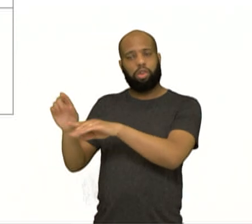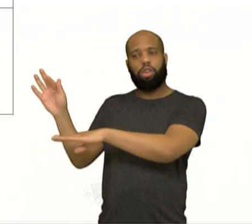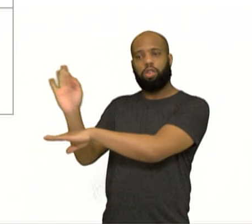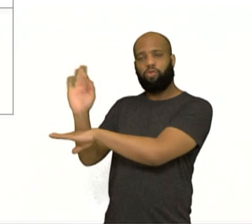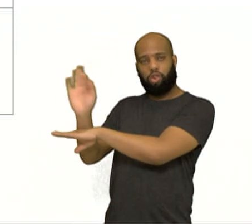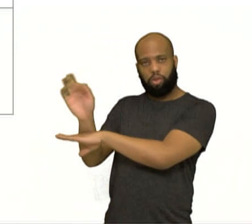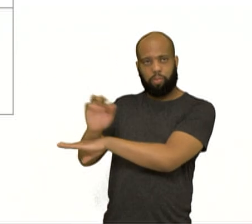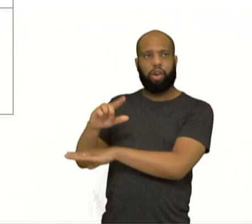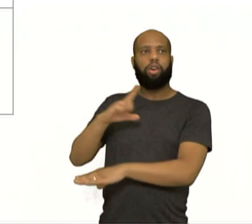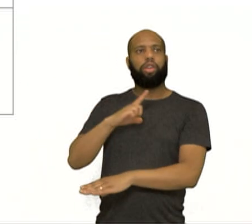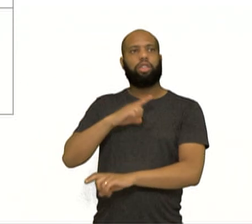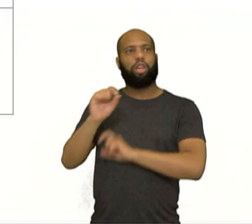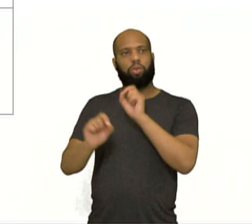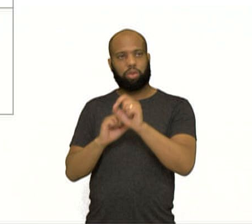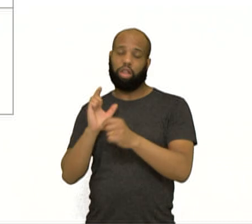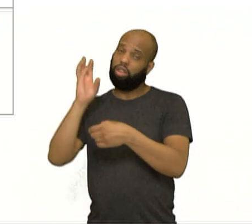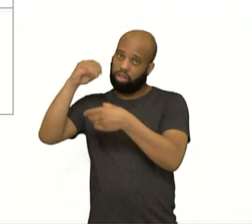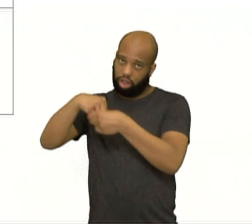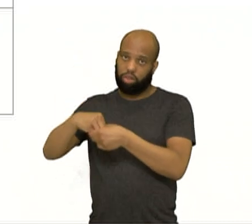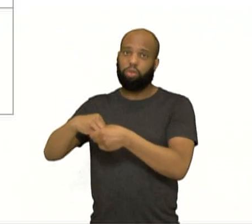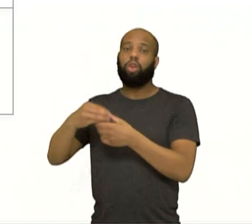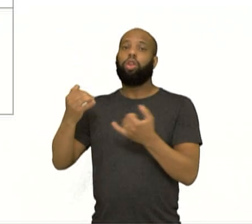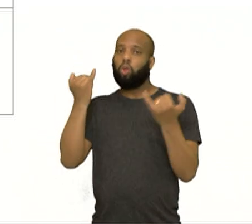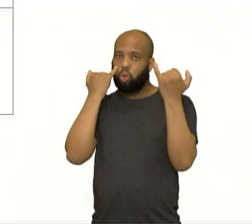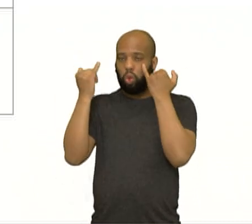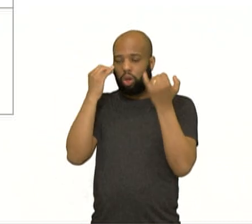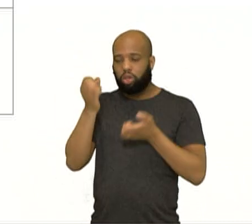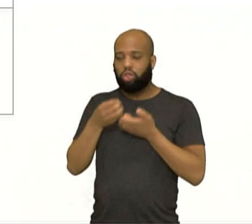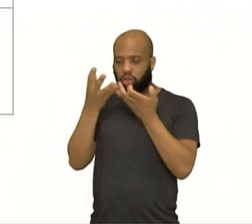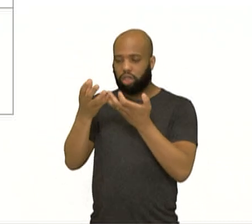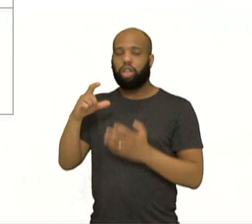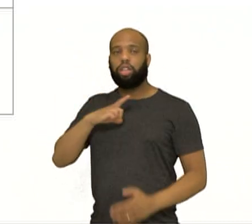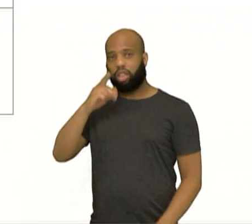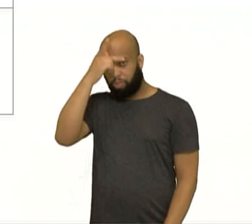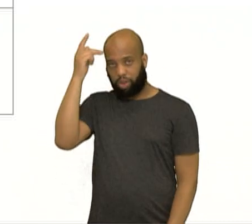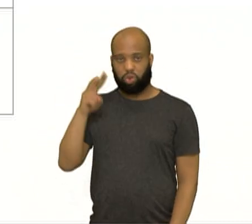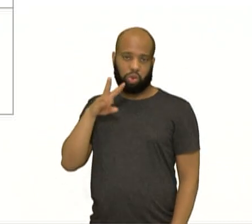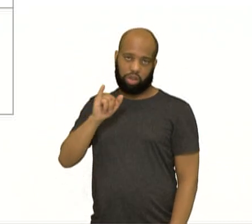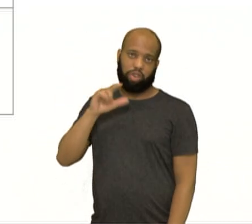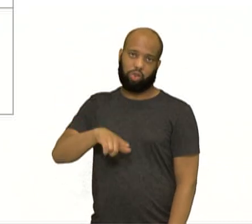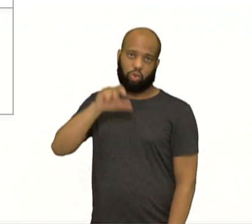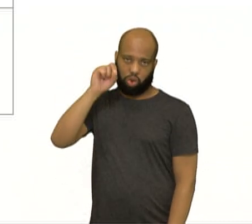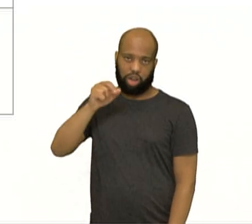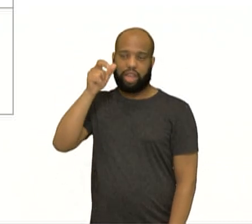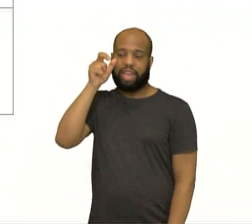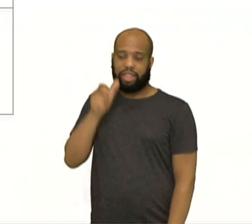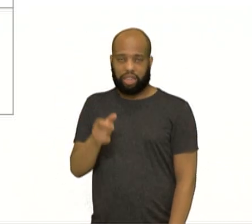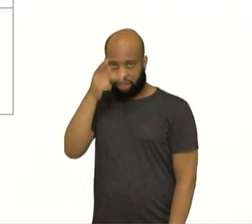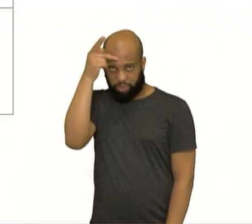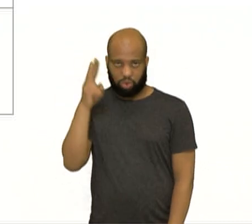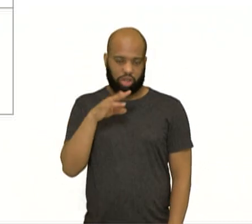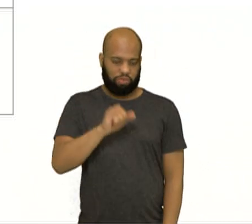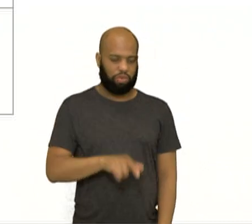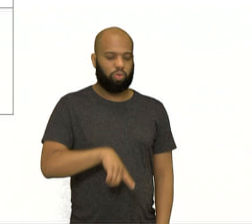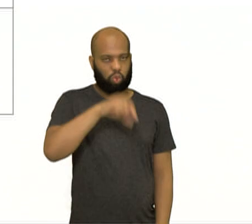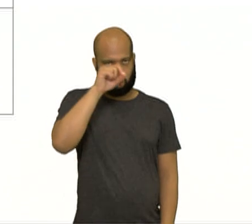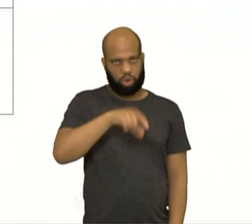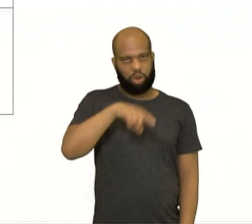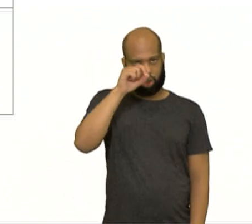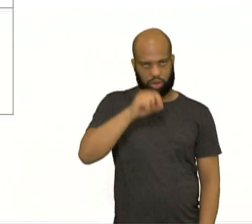porque é composto de notícias. E tem um público leitor. Eu escolho, então, o interesse de quem escolhe, que é o